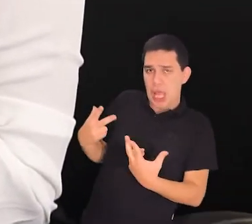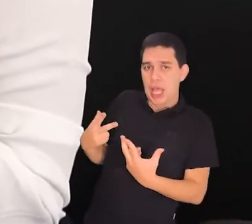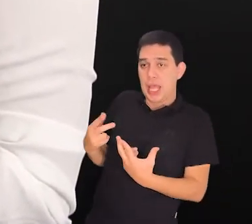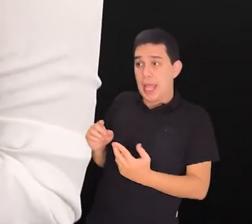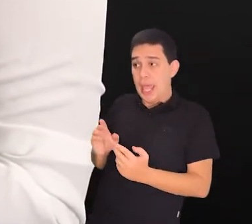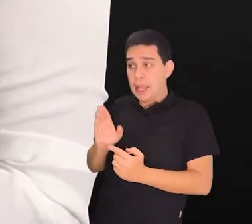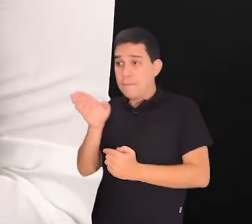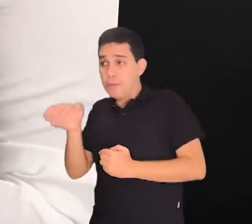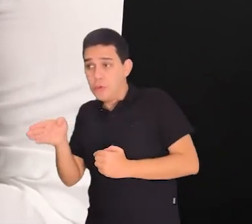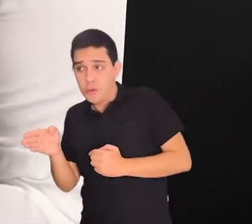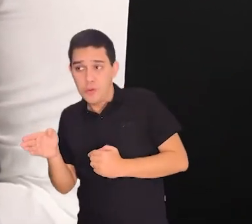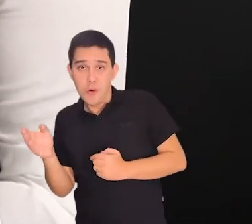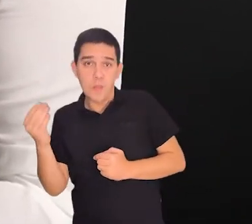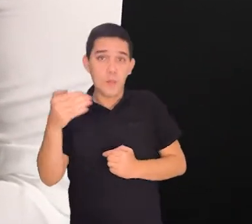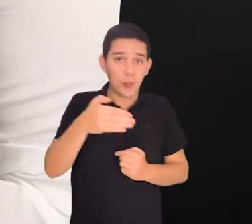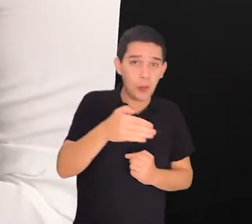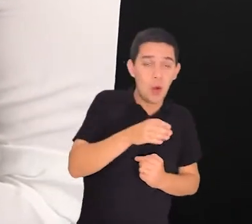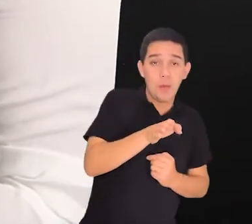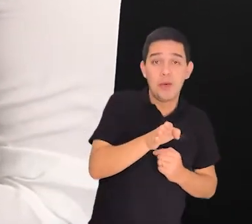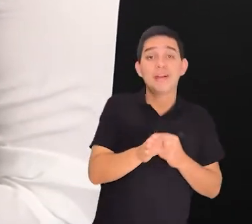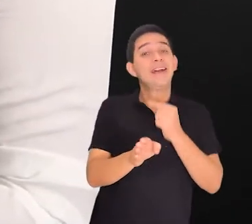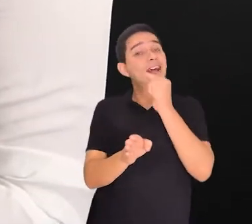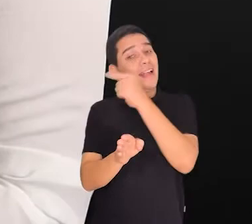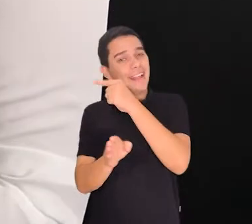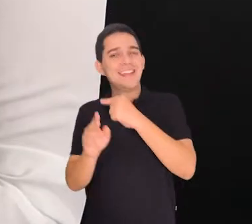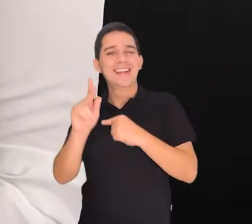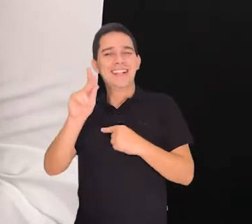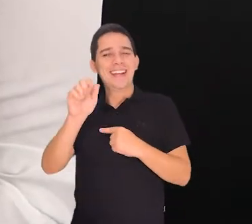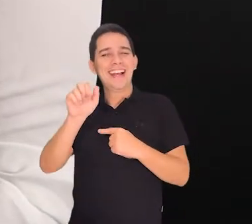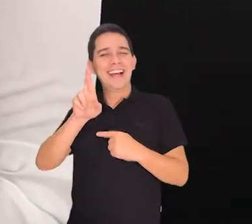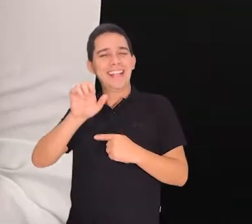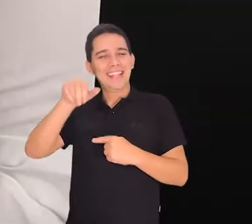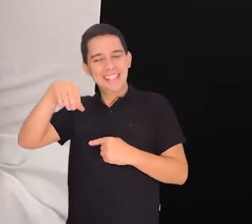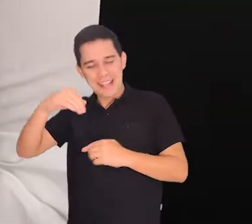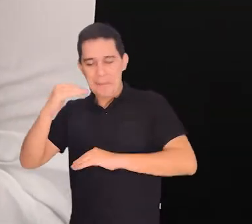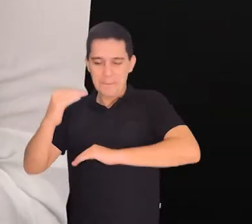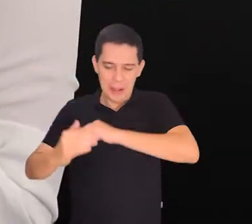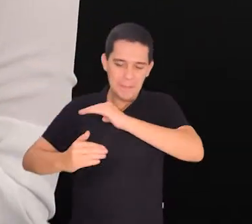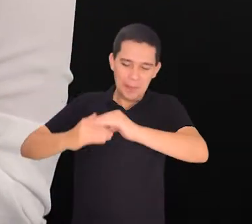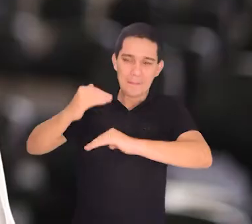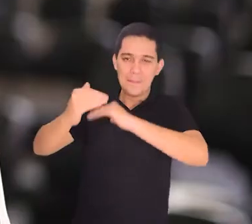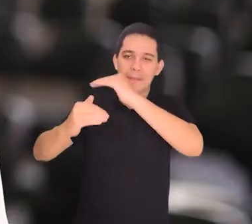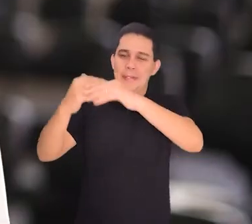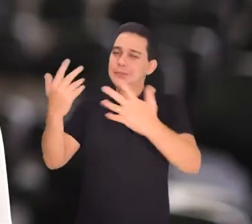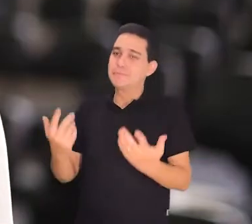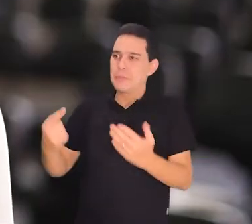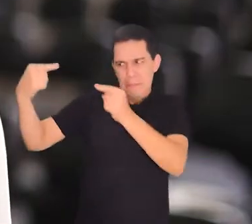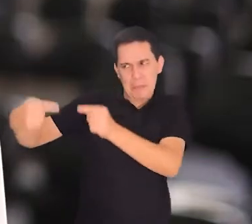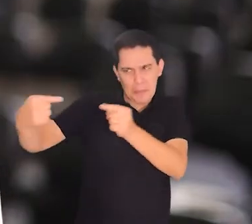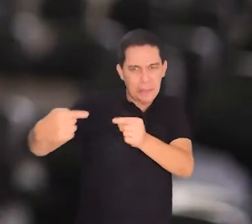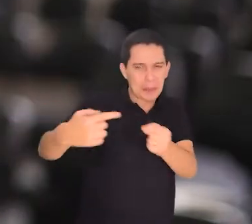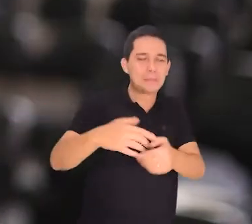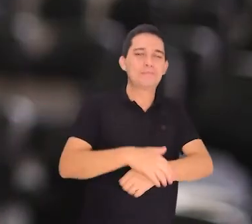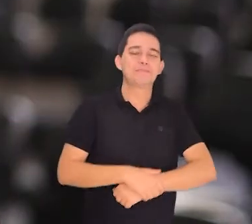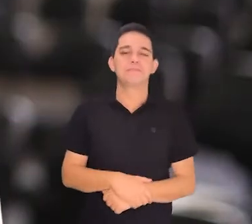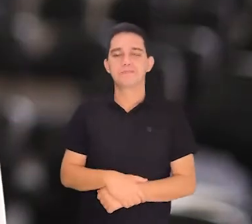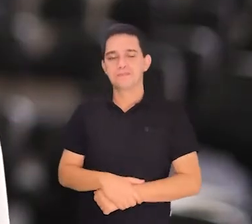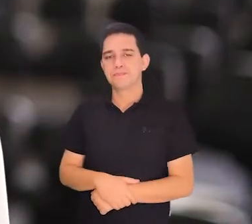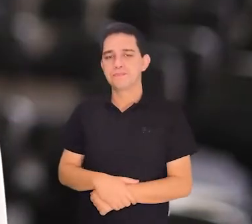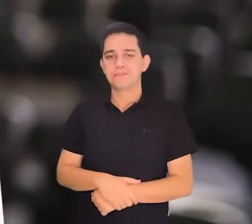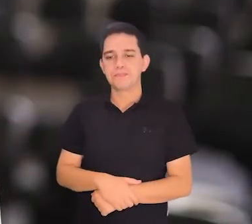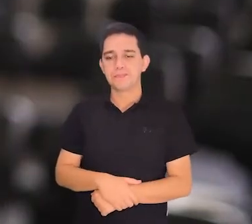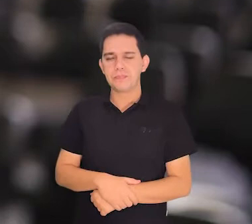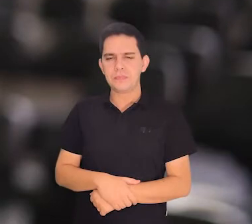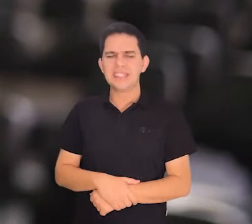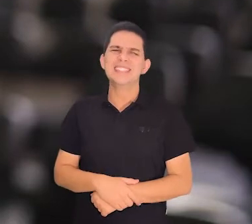sendo traçada com muita dedicação e coragem para enfrentar os desafios da profissão. Toda profissão é muito difícil